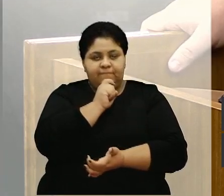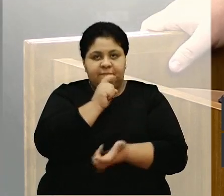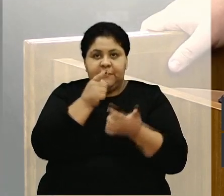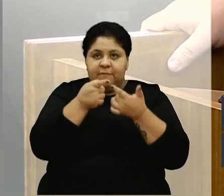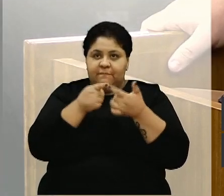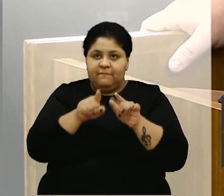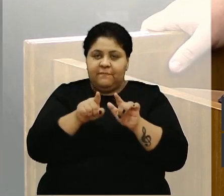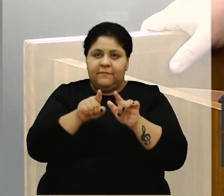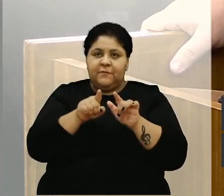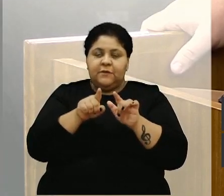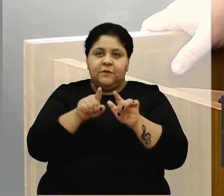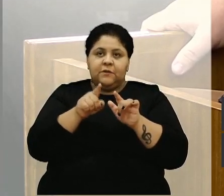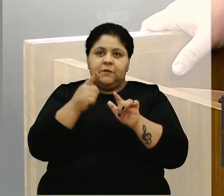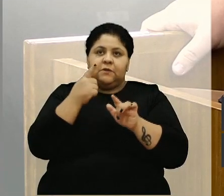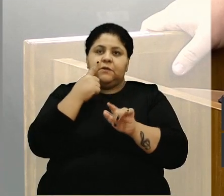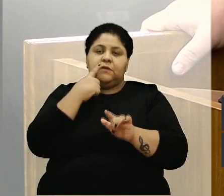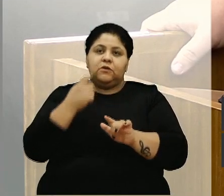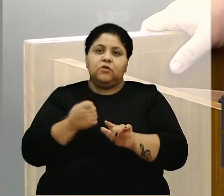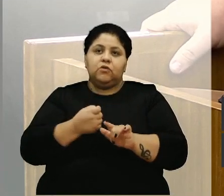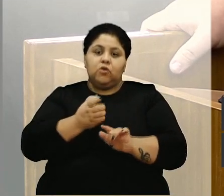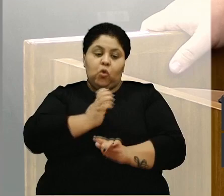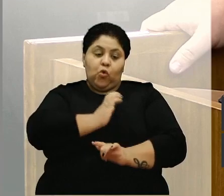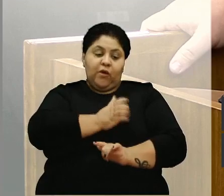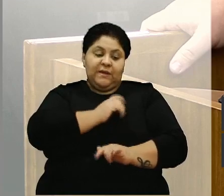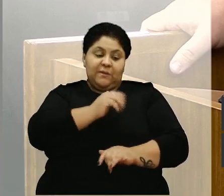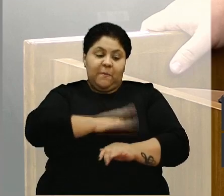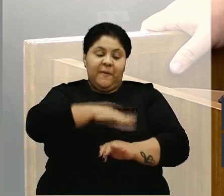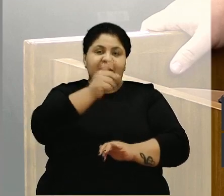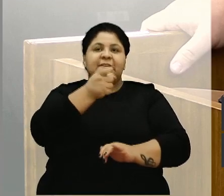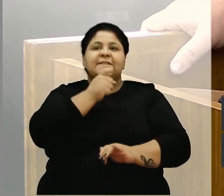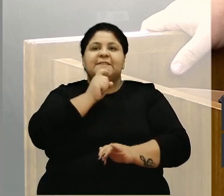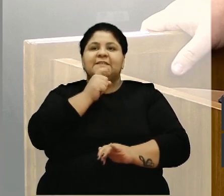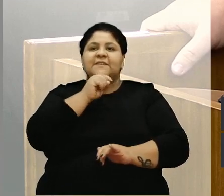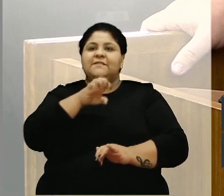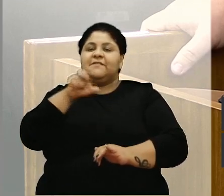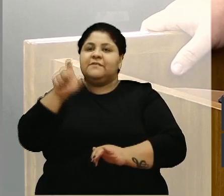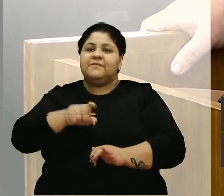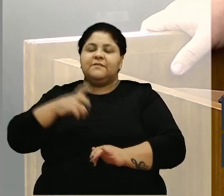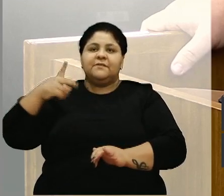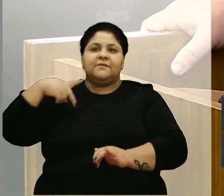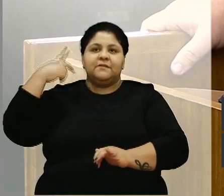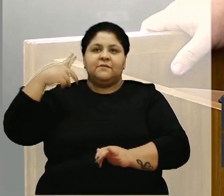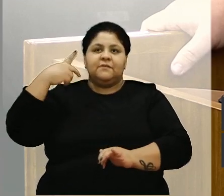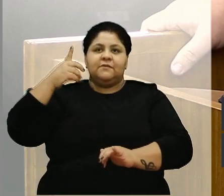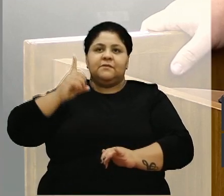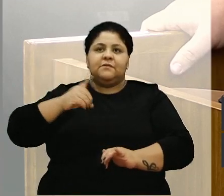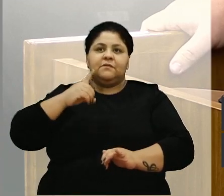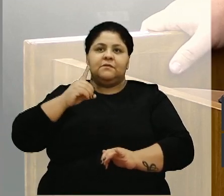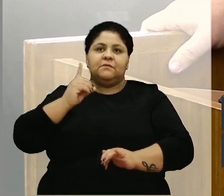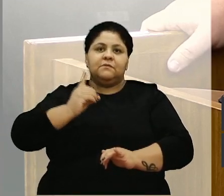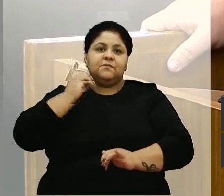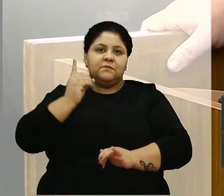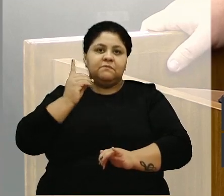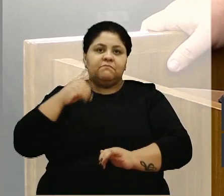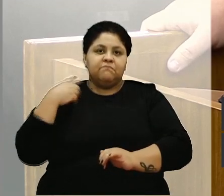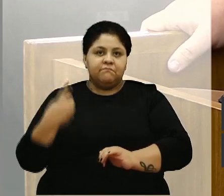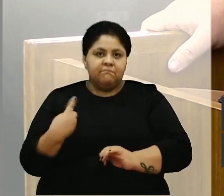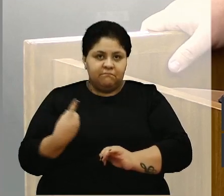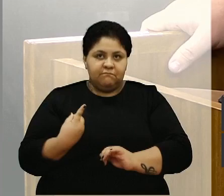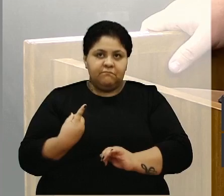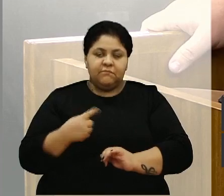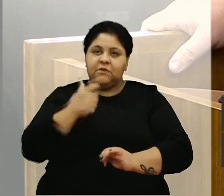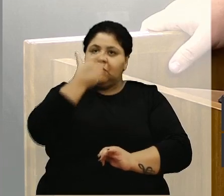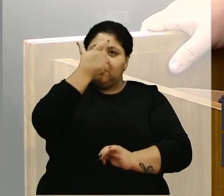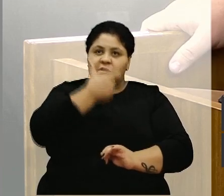Gladys, o coração mais gelado do Rio Grande do Sul seja da ex-vereadora e deputada federal Denise Pessoa. Acho que